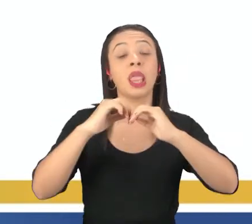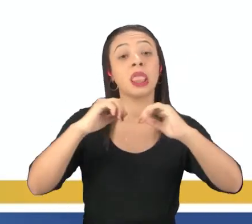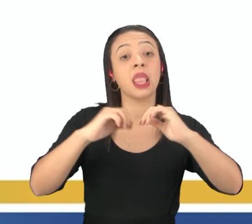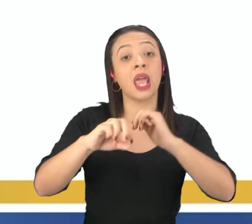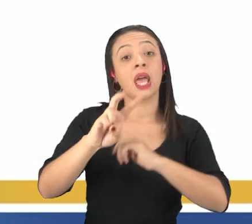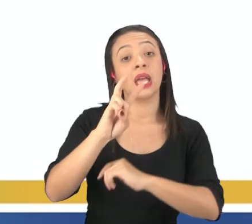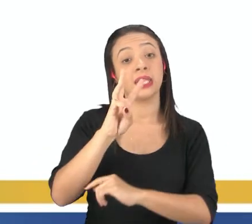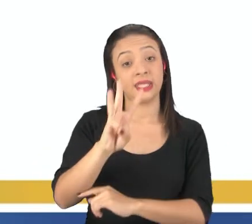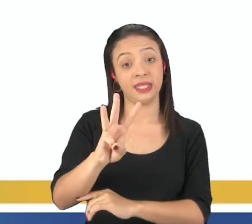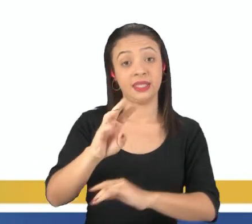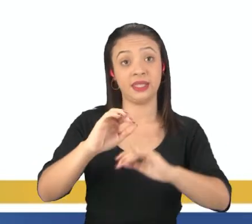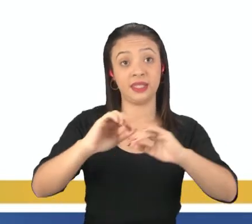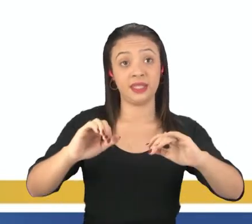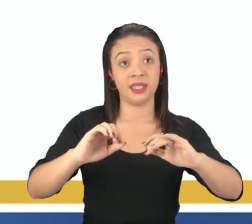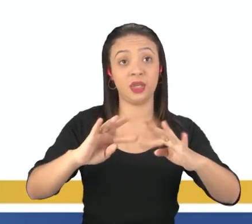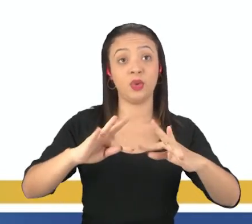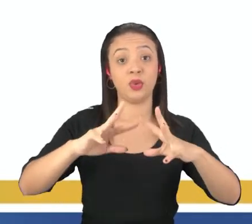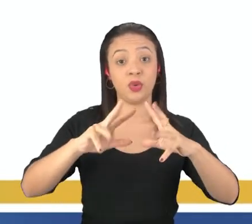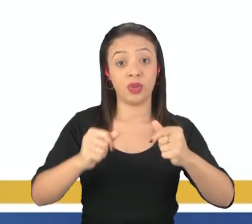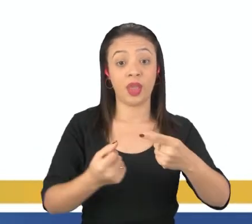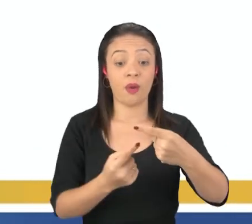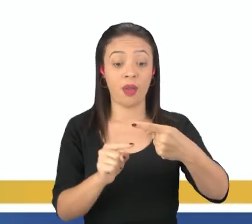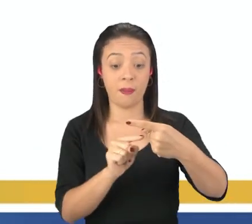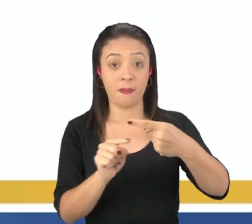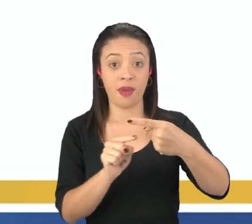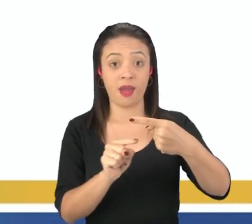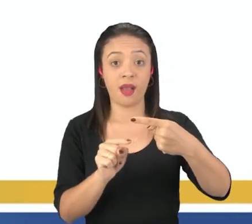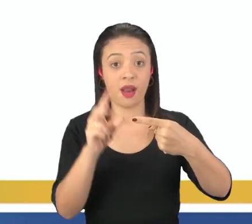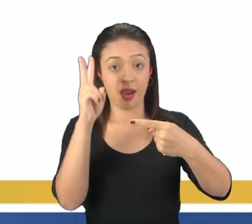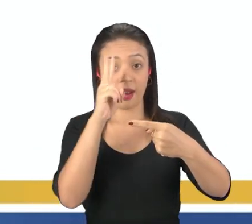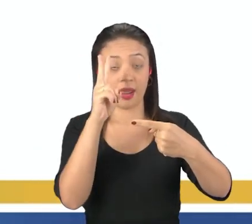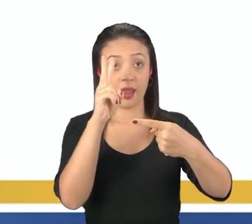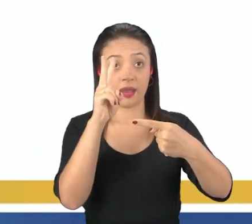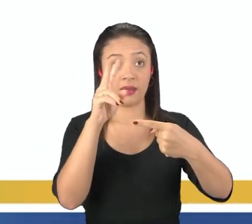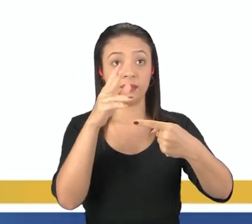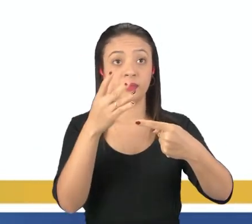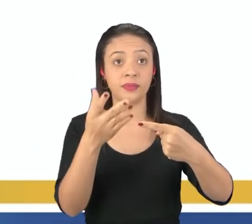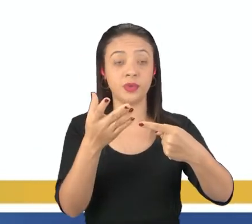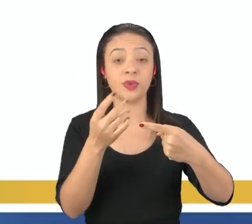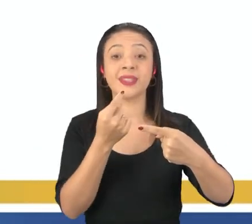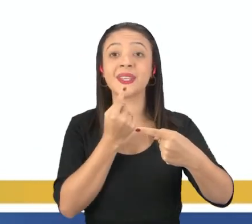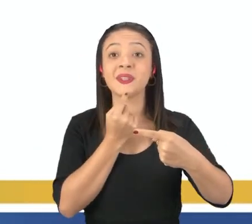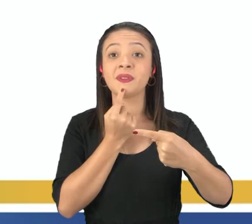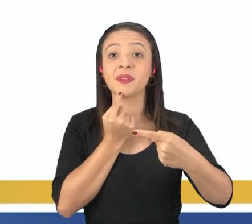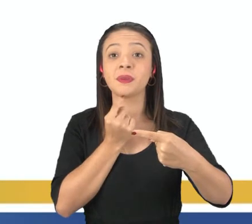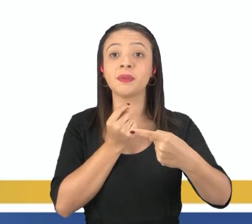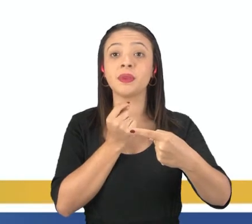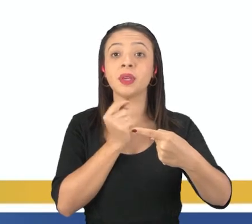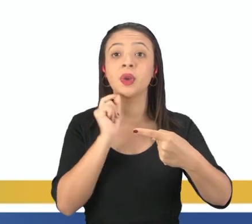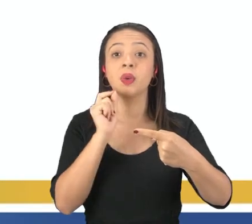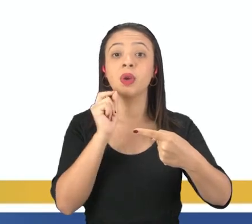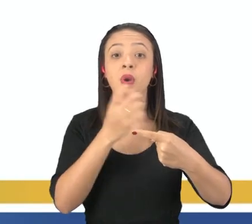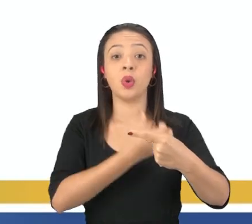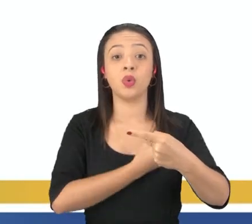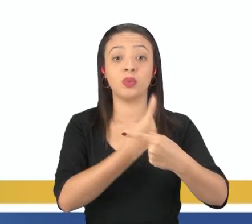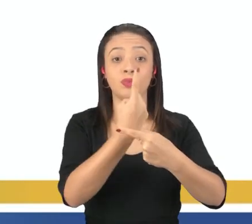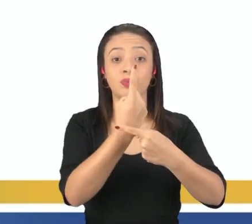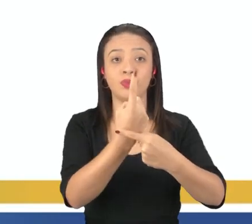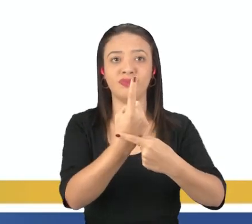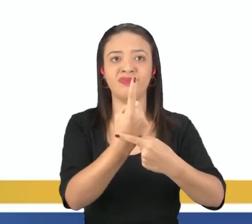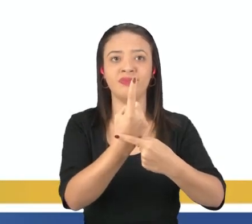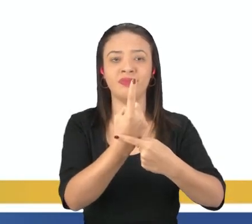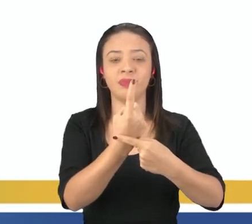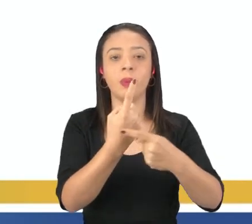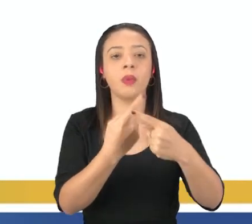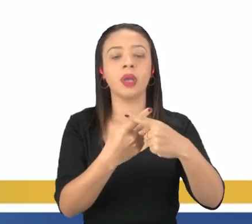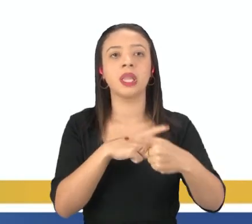dividido em três partes meu Total fica aqui embaixo e a parte que tá em vermelho eu falo que foi um porque